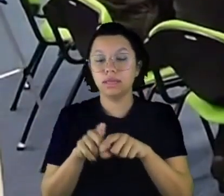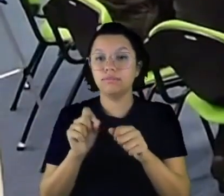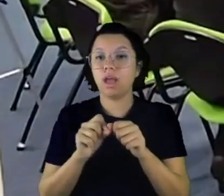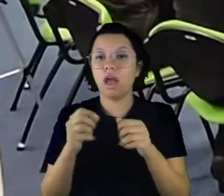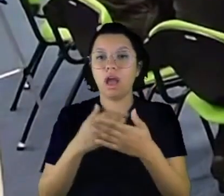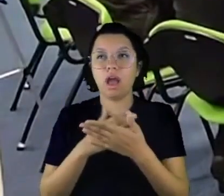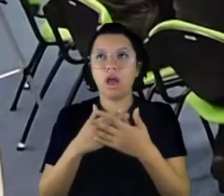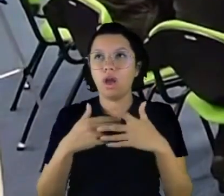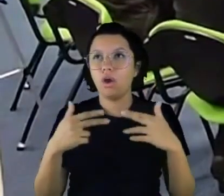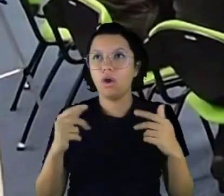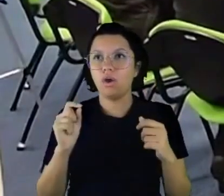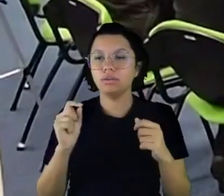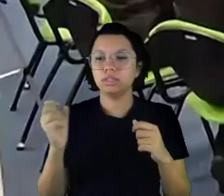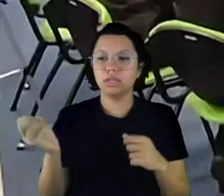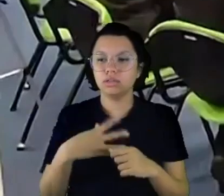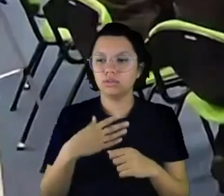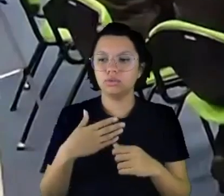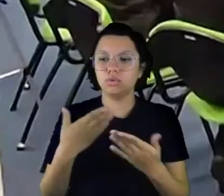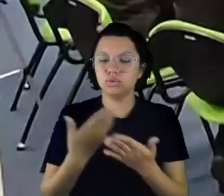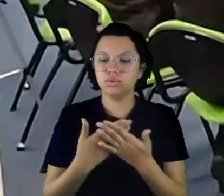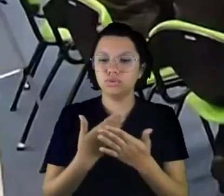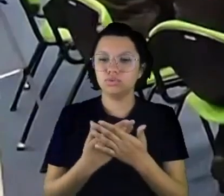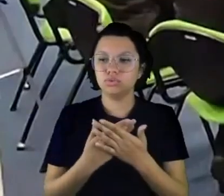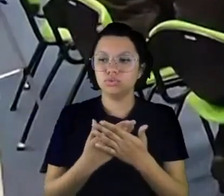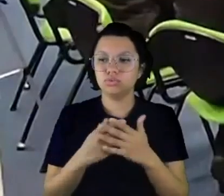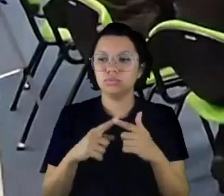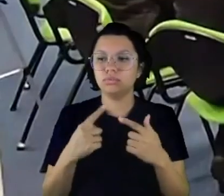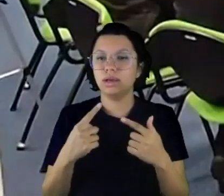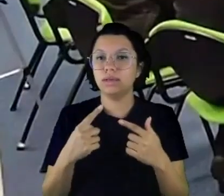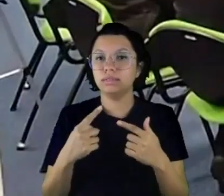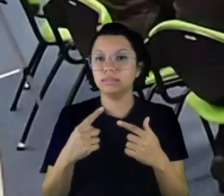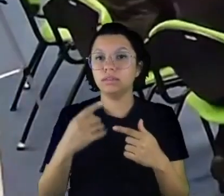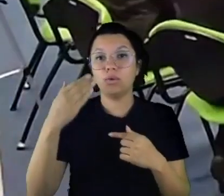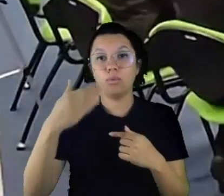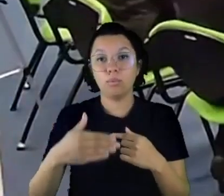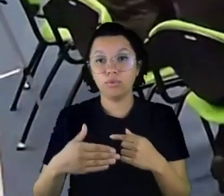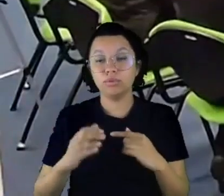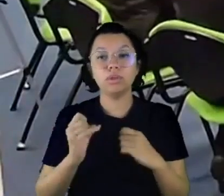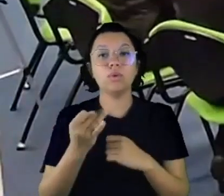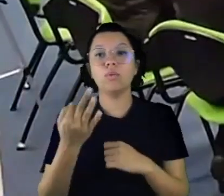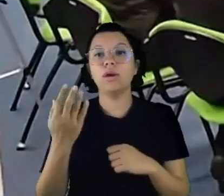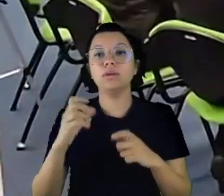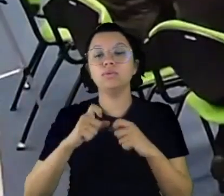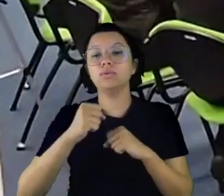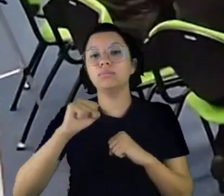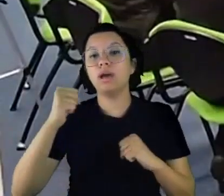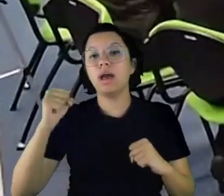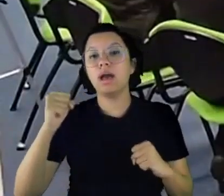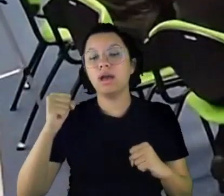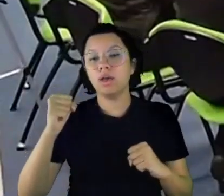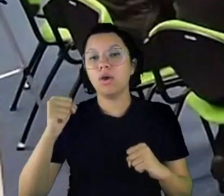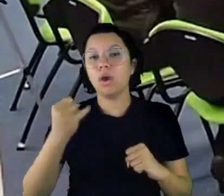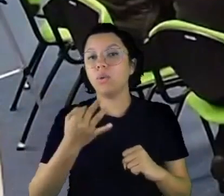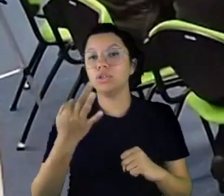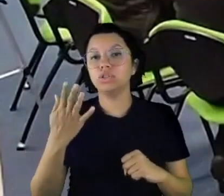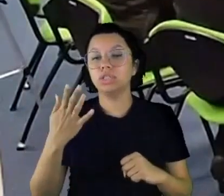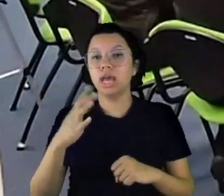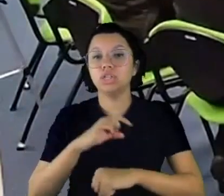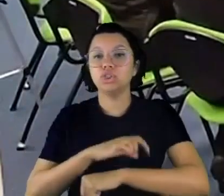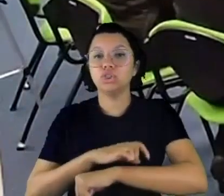sido bem novo, esses estudos, mas que estão comprovando que quanto maior o índice de massa muscular você